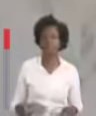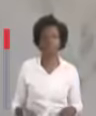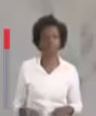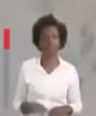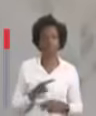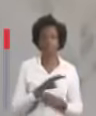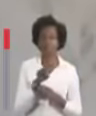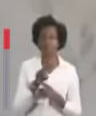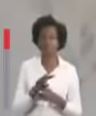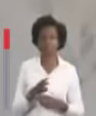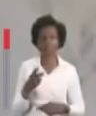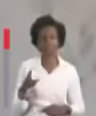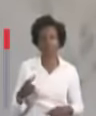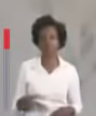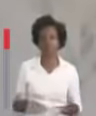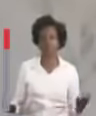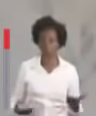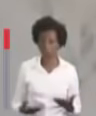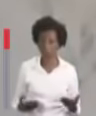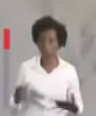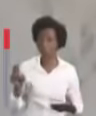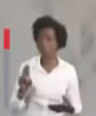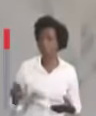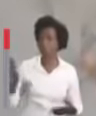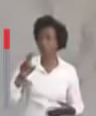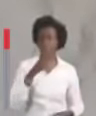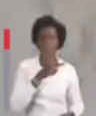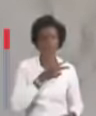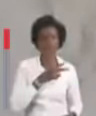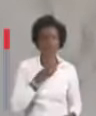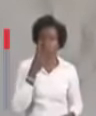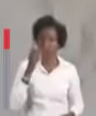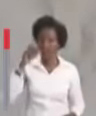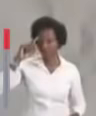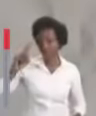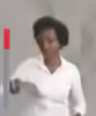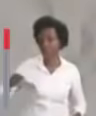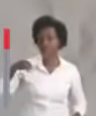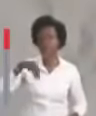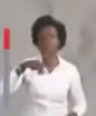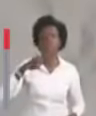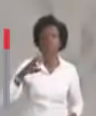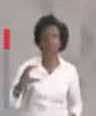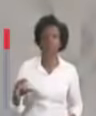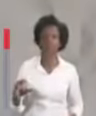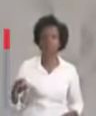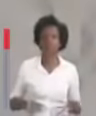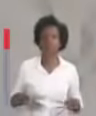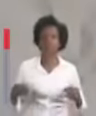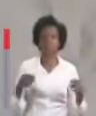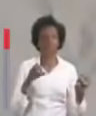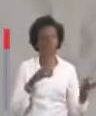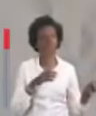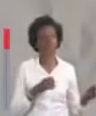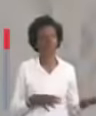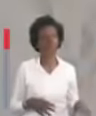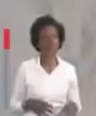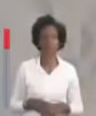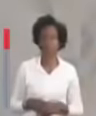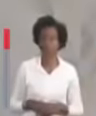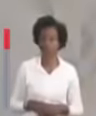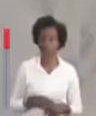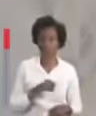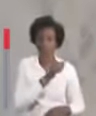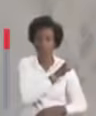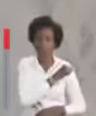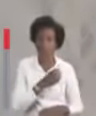supervisão hoje as Universidades privadas para as caras mandam no Mac no Ministério da Educação hoje um aluno